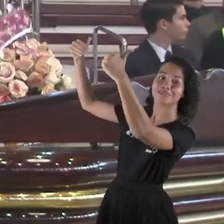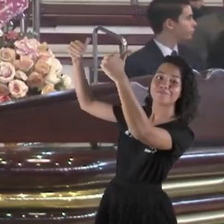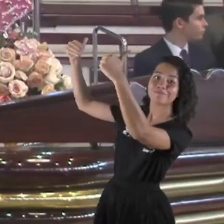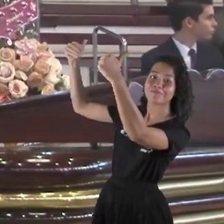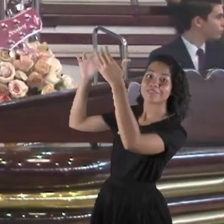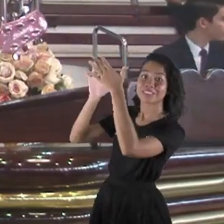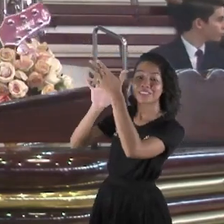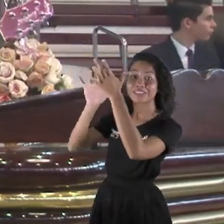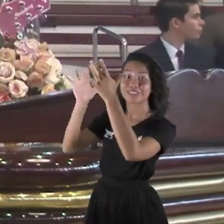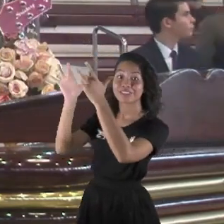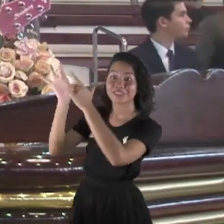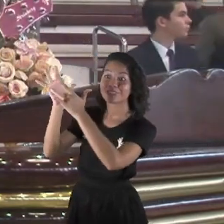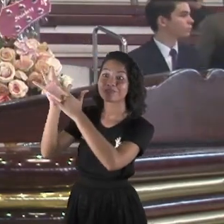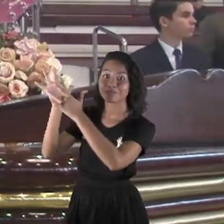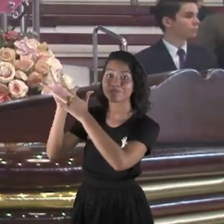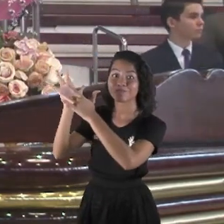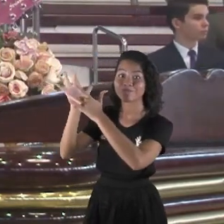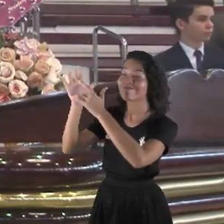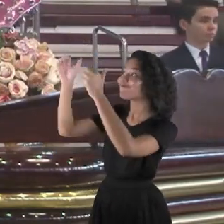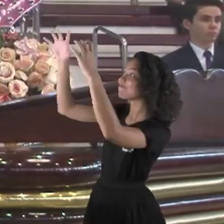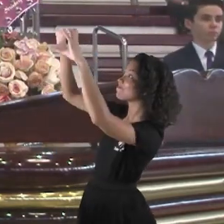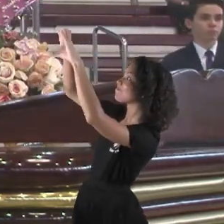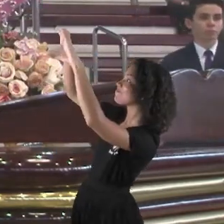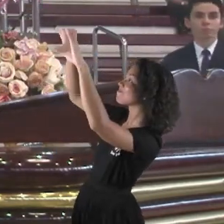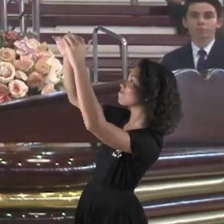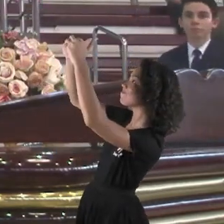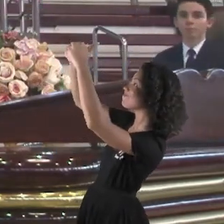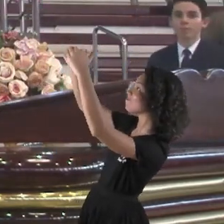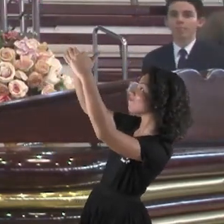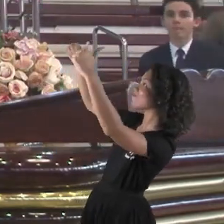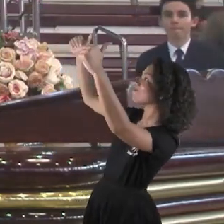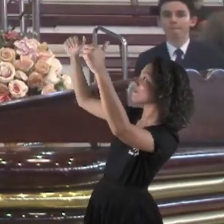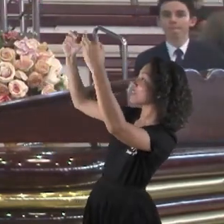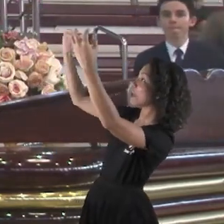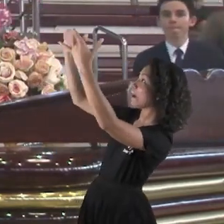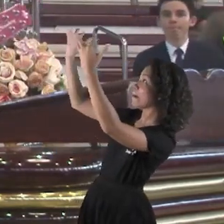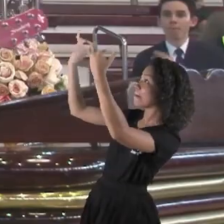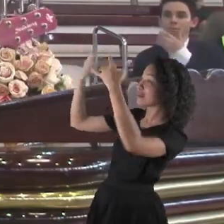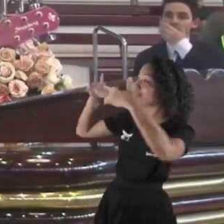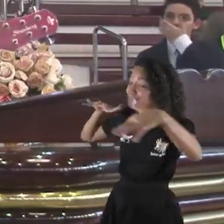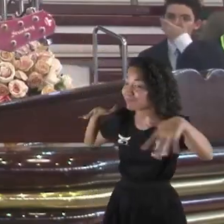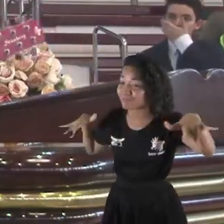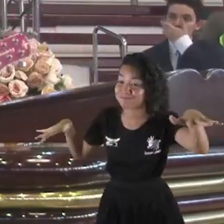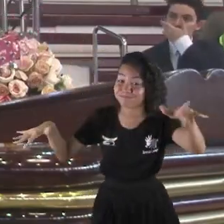Deus. Que se abram os céus, que se abram os céus,